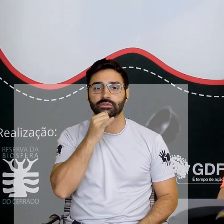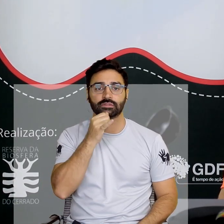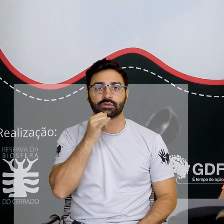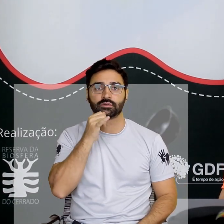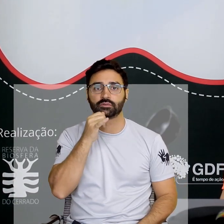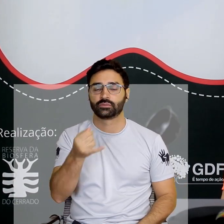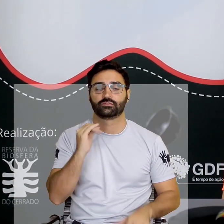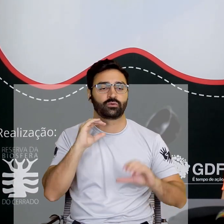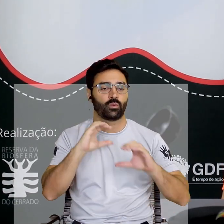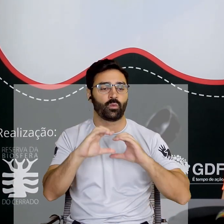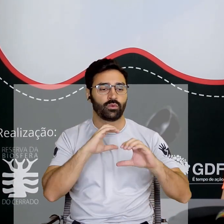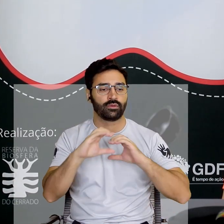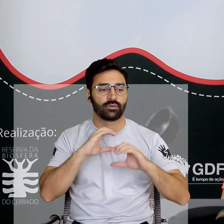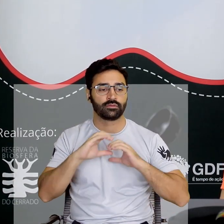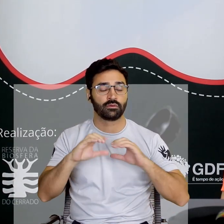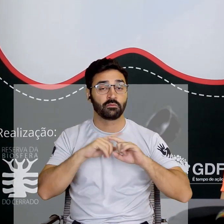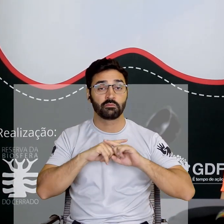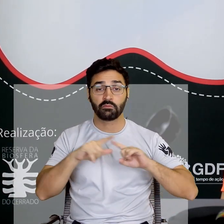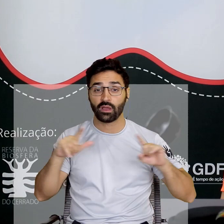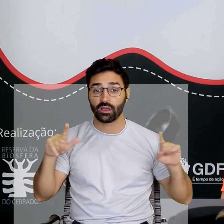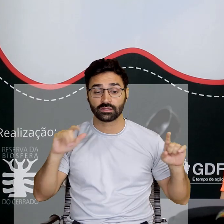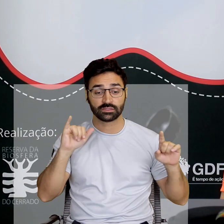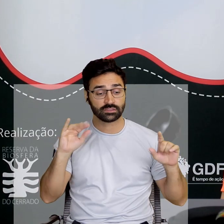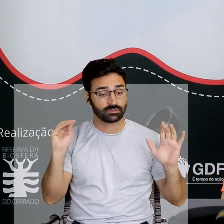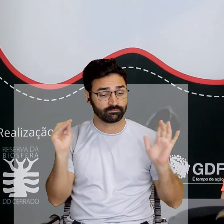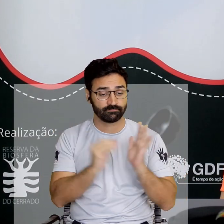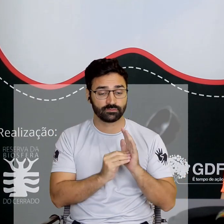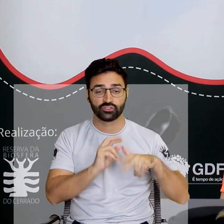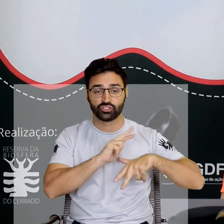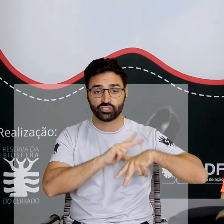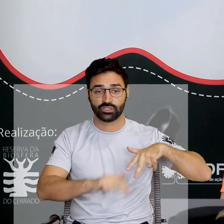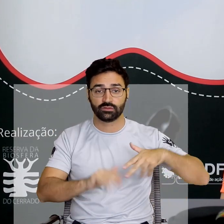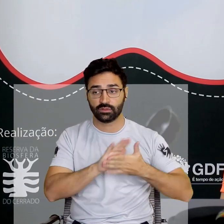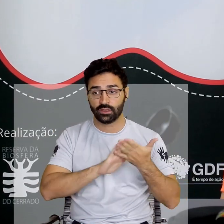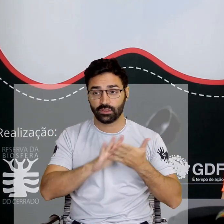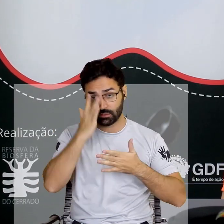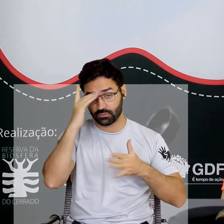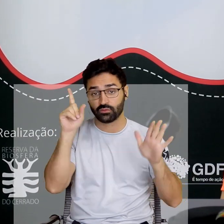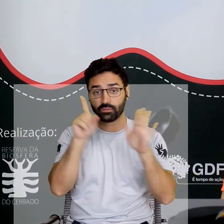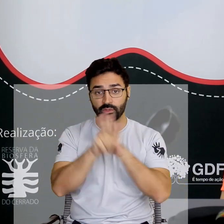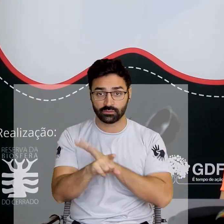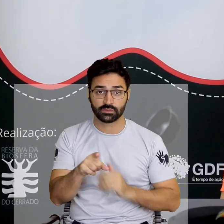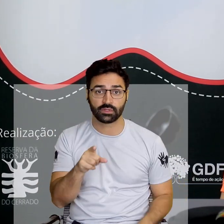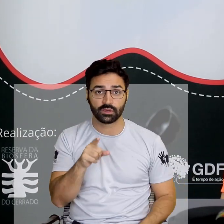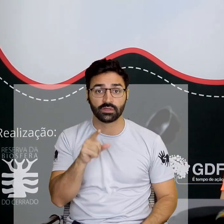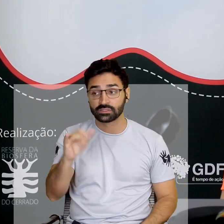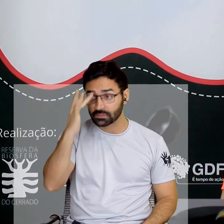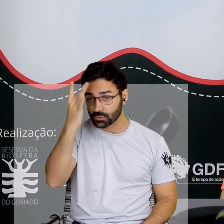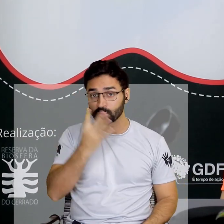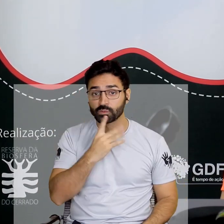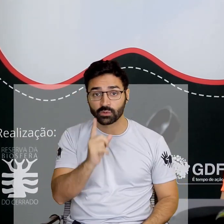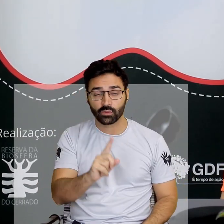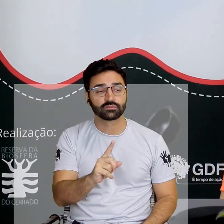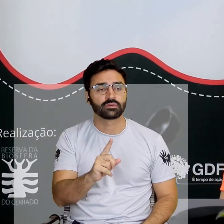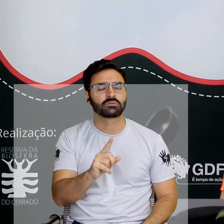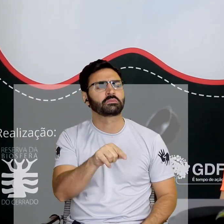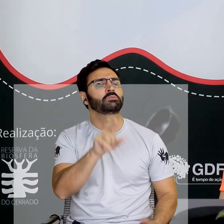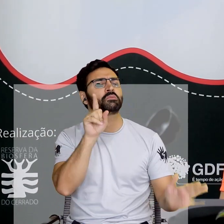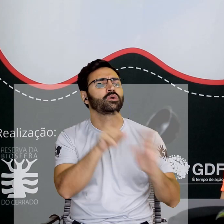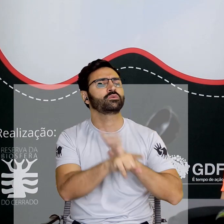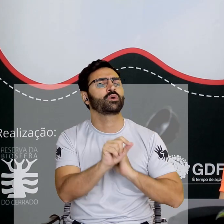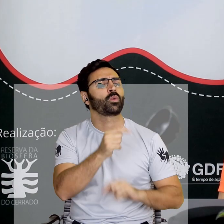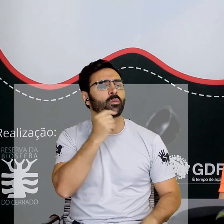numa comunicação e a gente não coloca o gênero, pode ser que a pessoa pergunte. Se a pessoa não conhece, ela vai perguntar. Ela